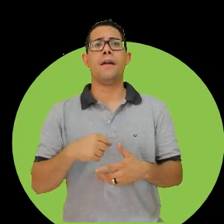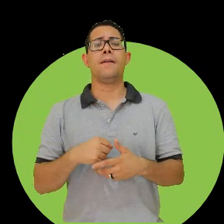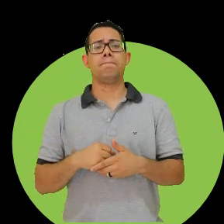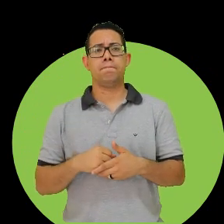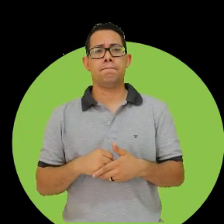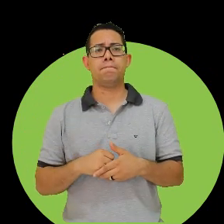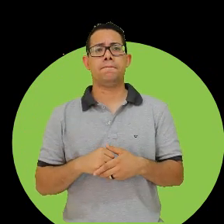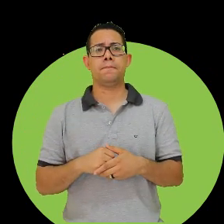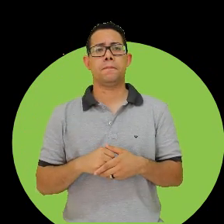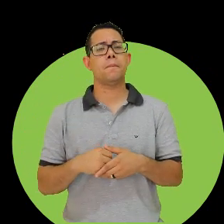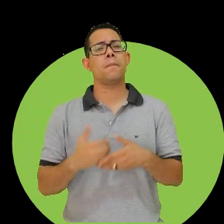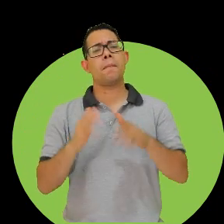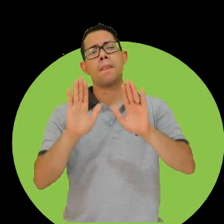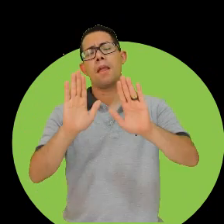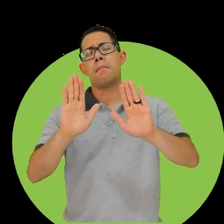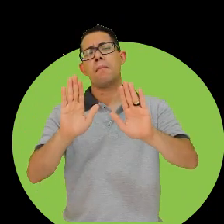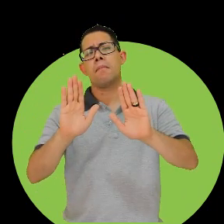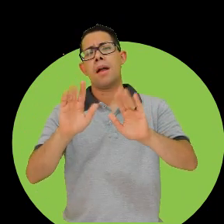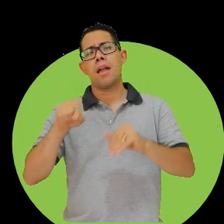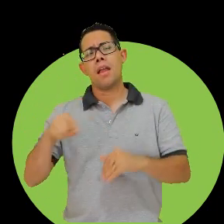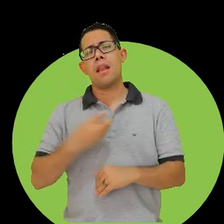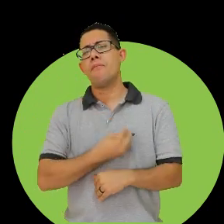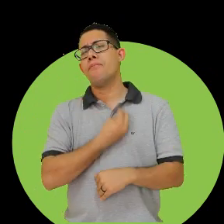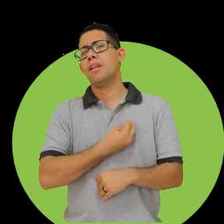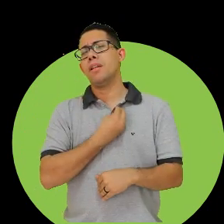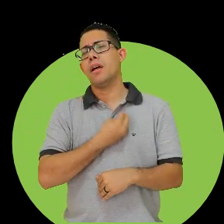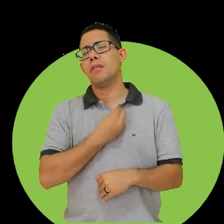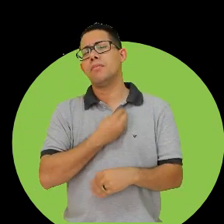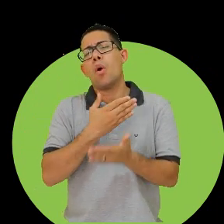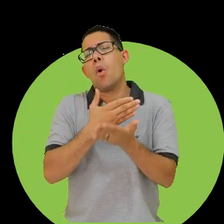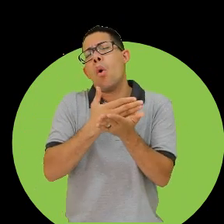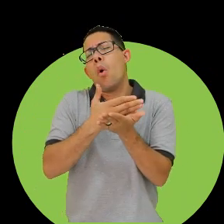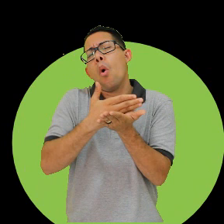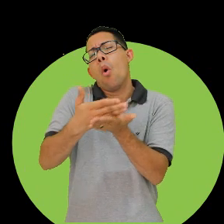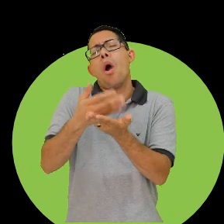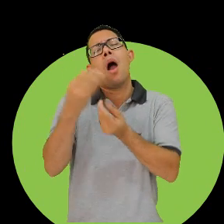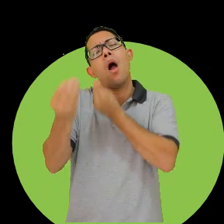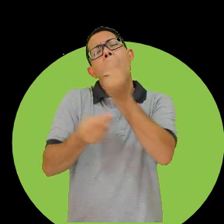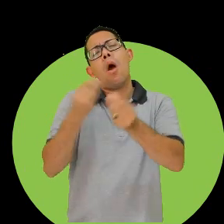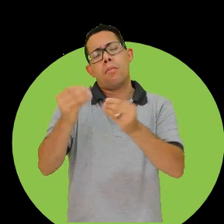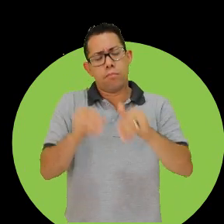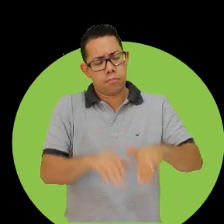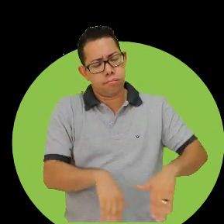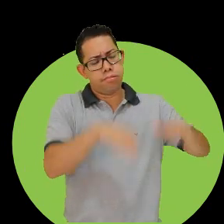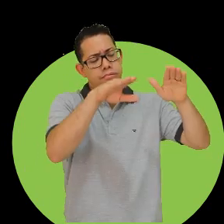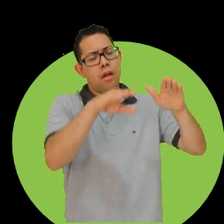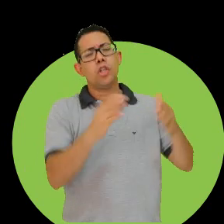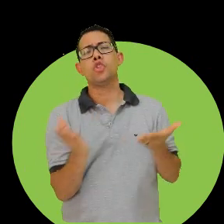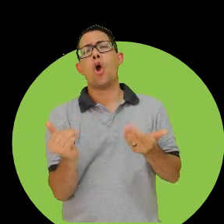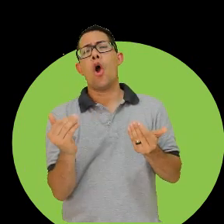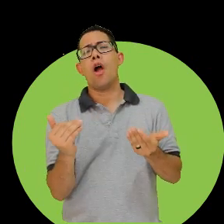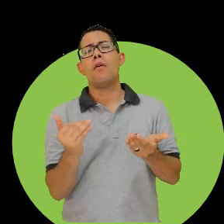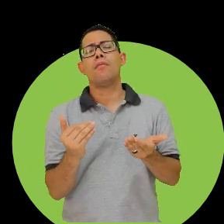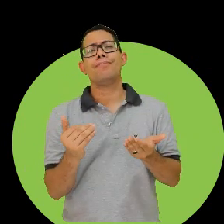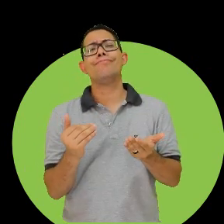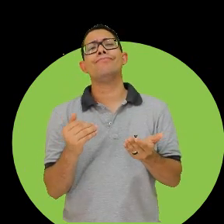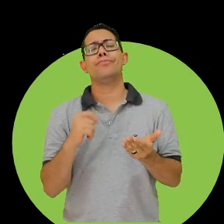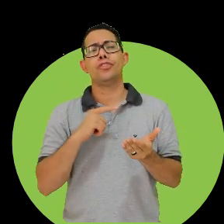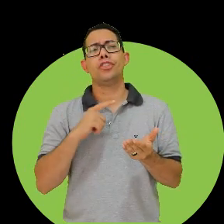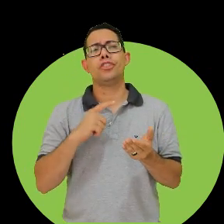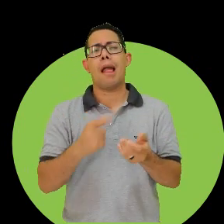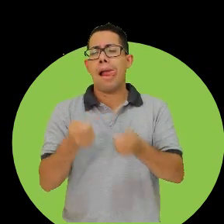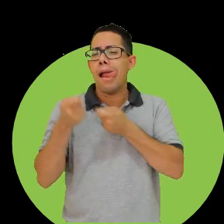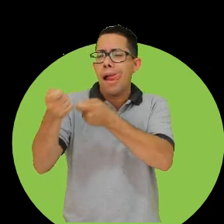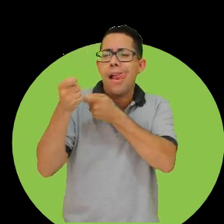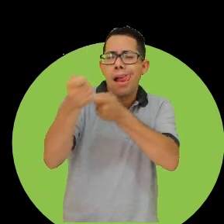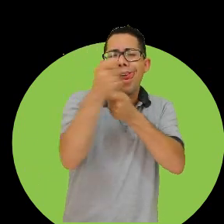conhecimento. Só que o começo da sua história mostra que ele, por muito tempo, perseguiu a